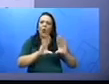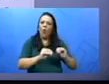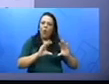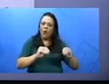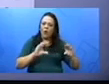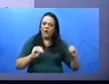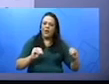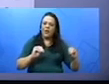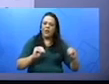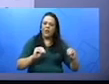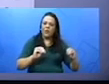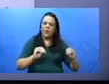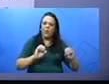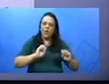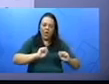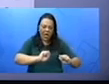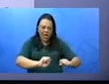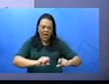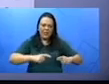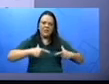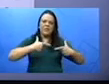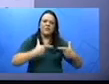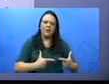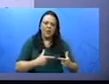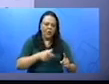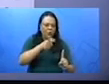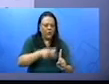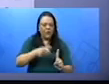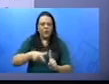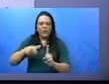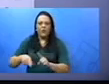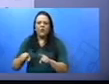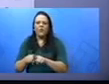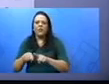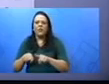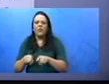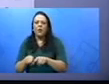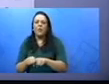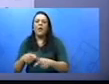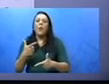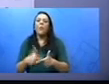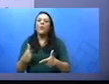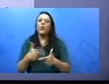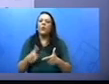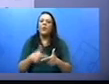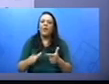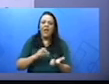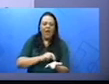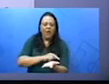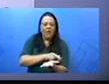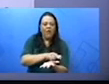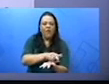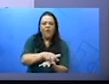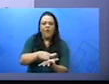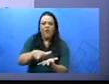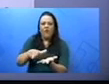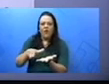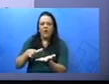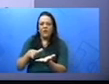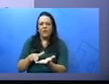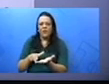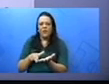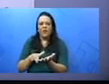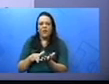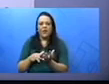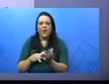por meio das ações das personagens e dos conflitos entre elas, com vários elementos dentro desse tipo de